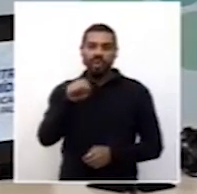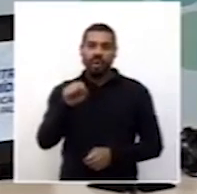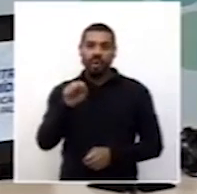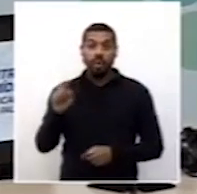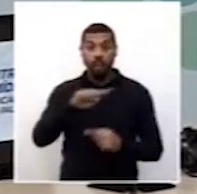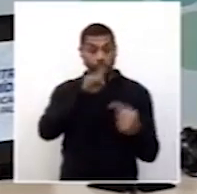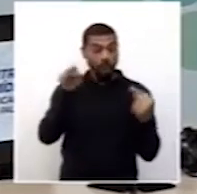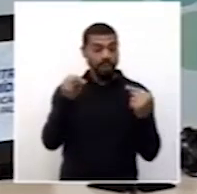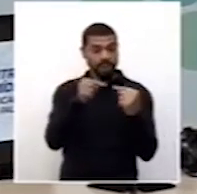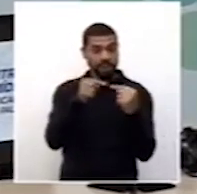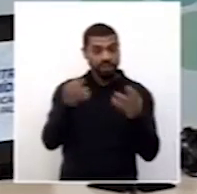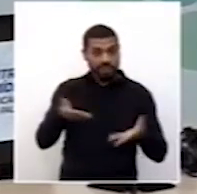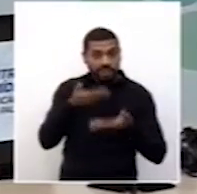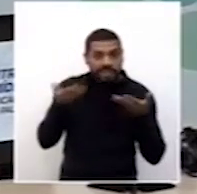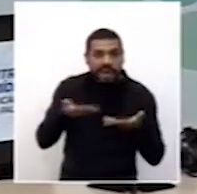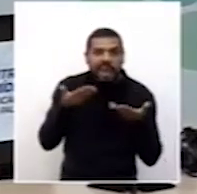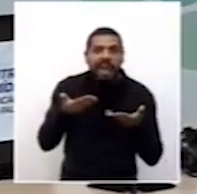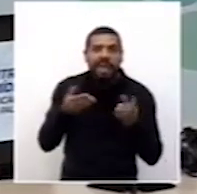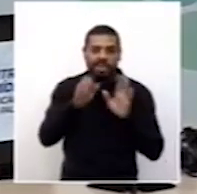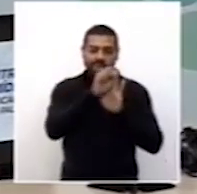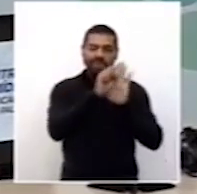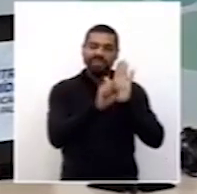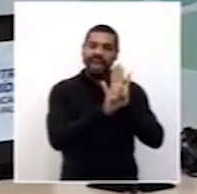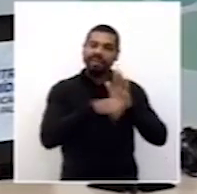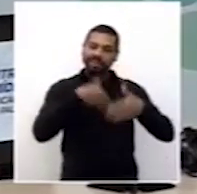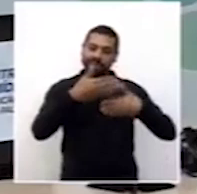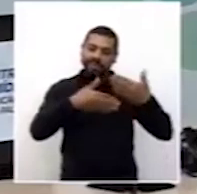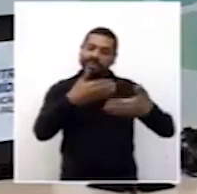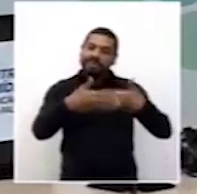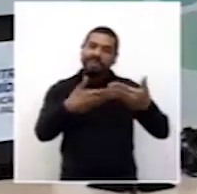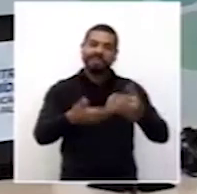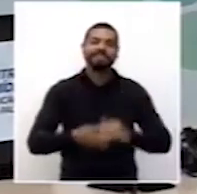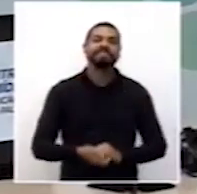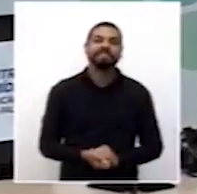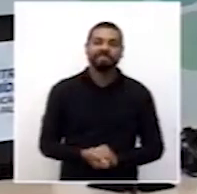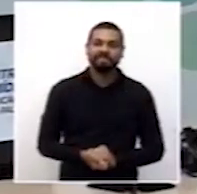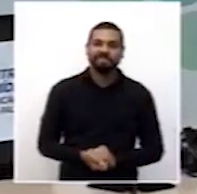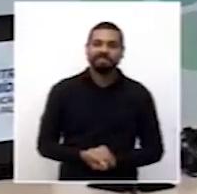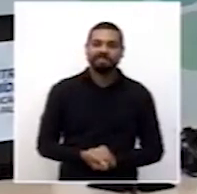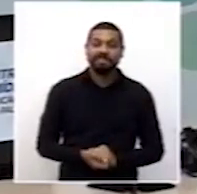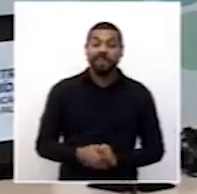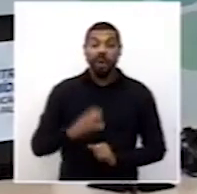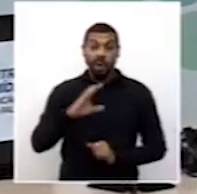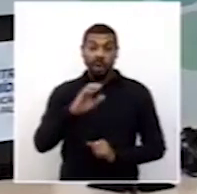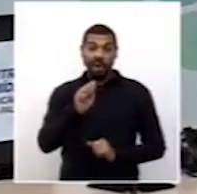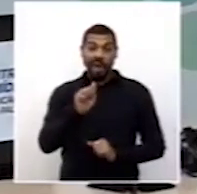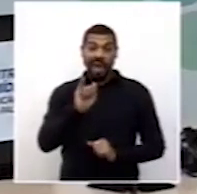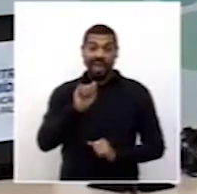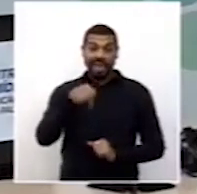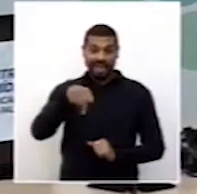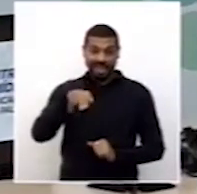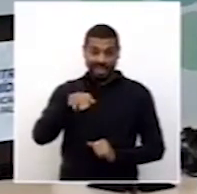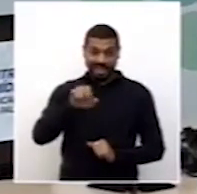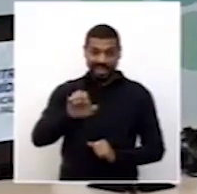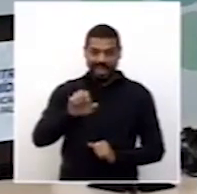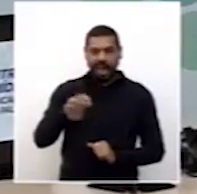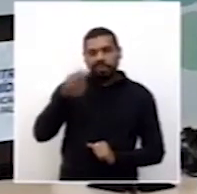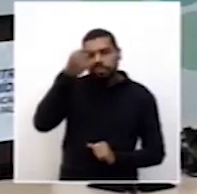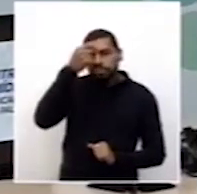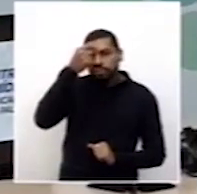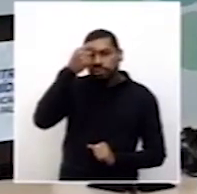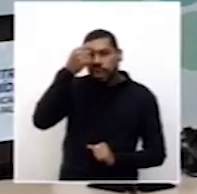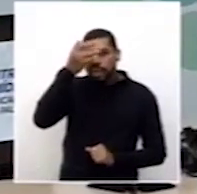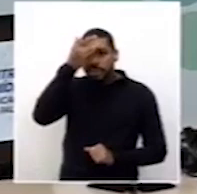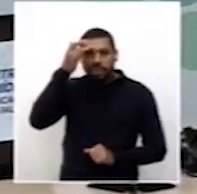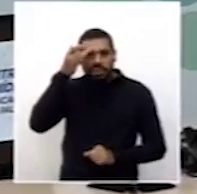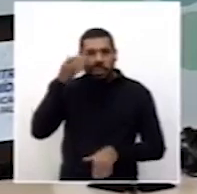melhorar a cidadania dos séculos seguintes. O Kaique, conscientizar os